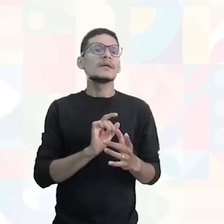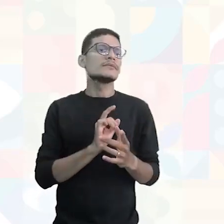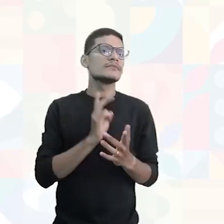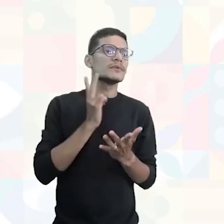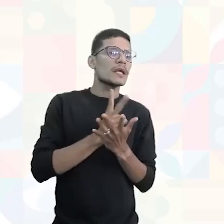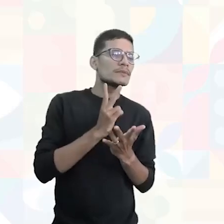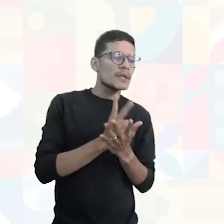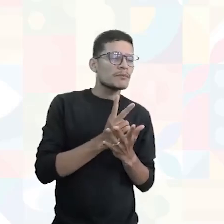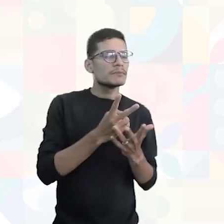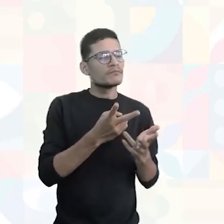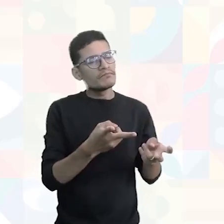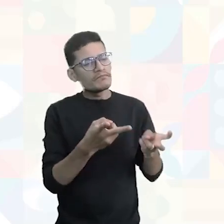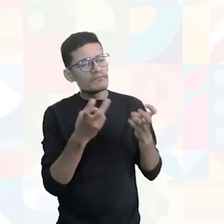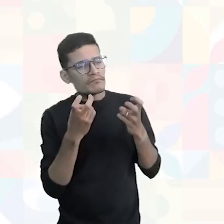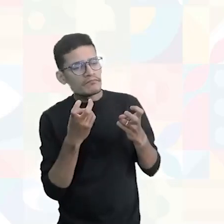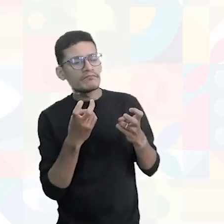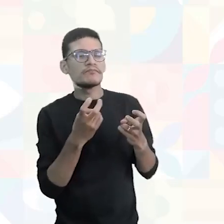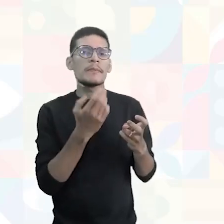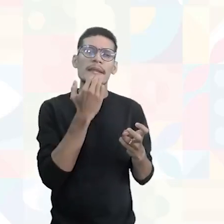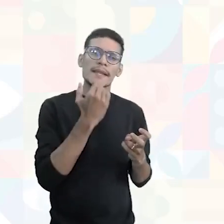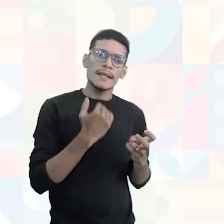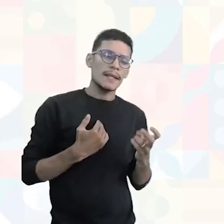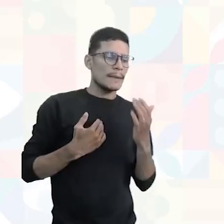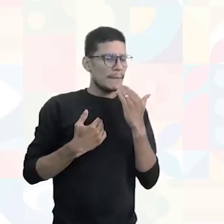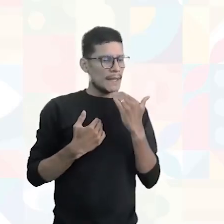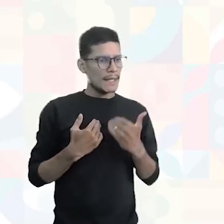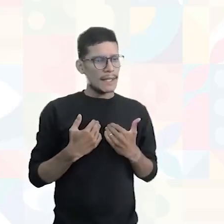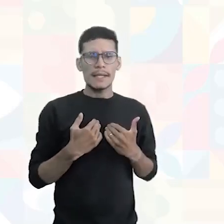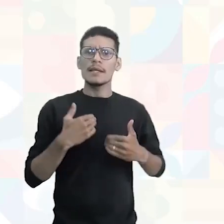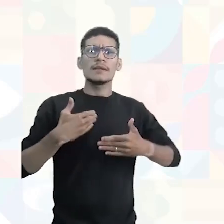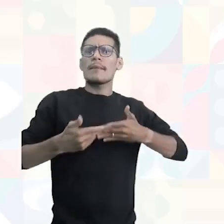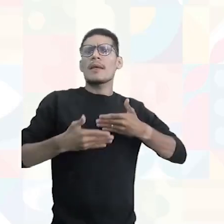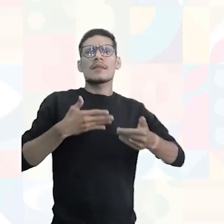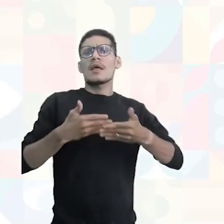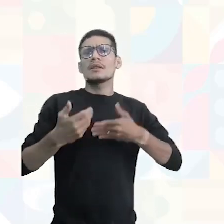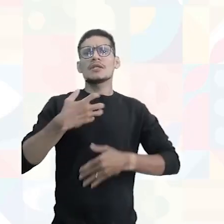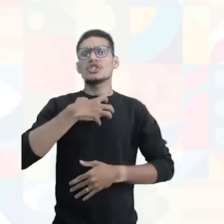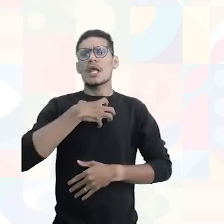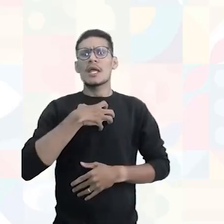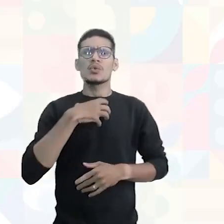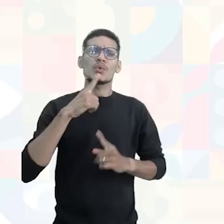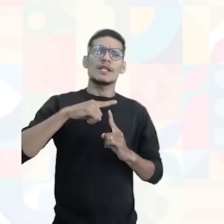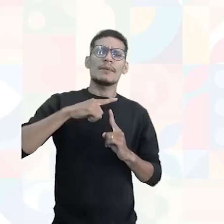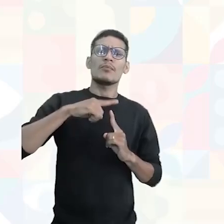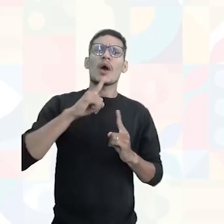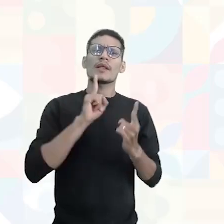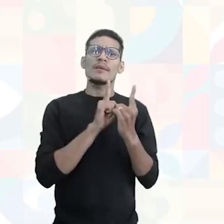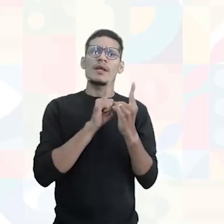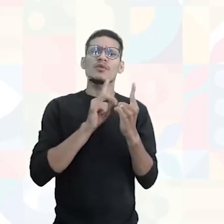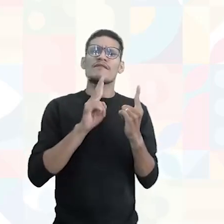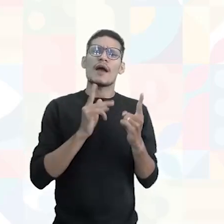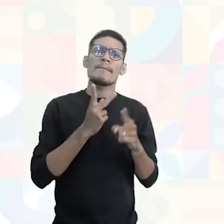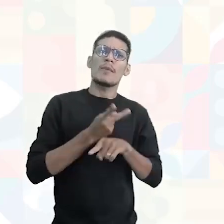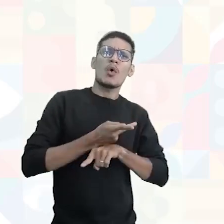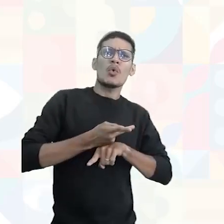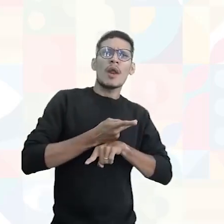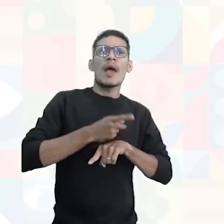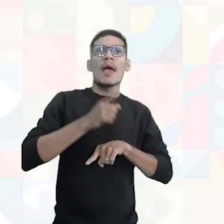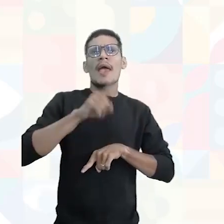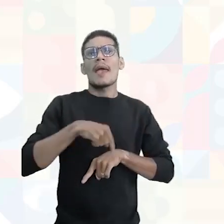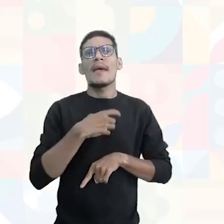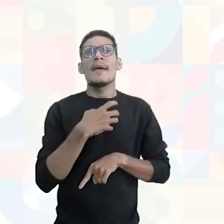escutar aquilo que está sendo solicitado aí, independente da forma, do tipo de atendimento que está sendo buscado, seja ele